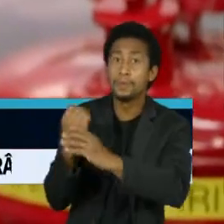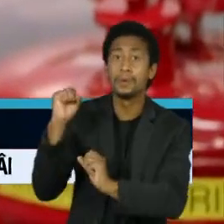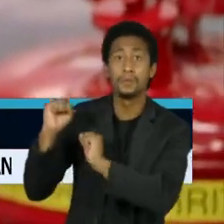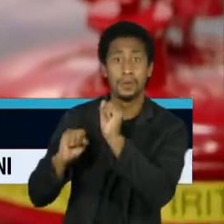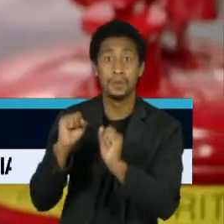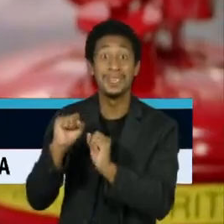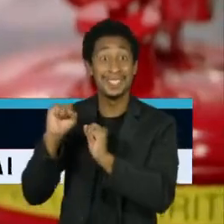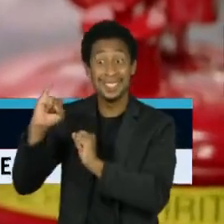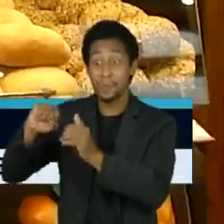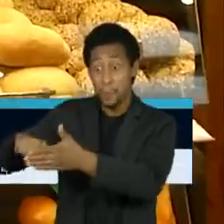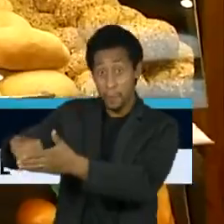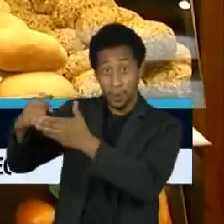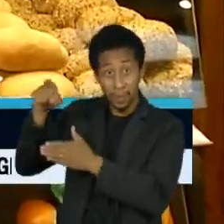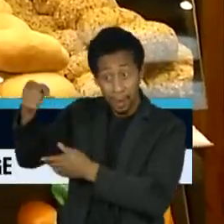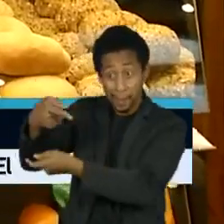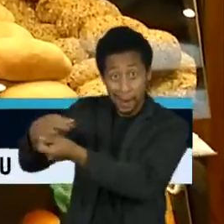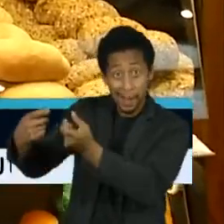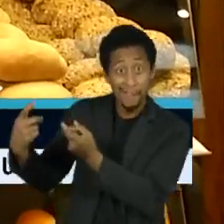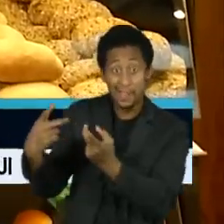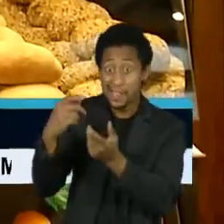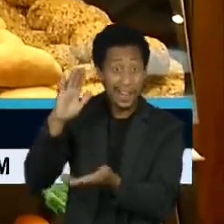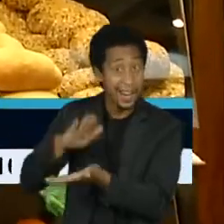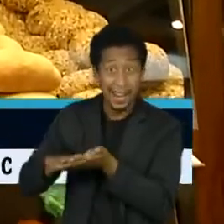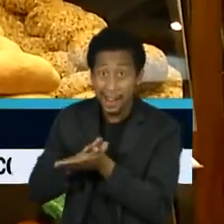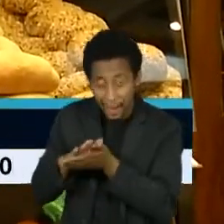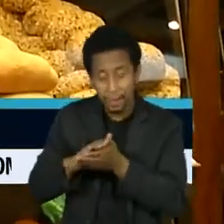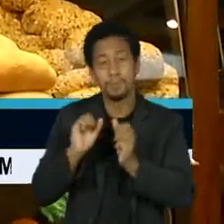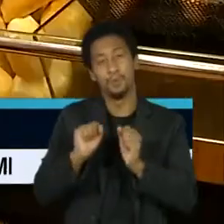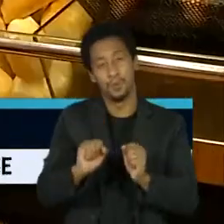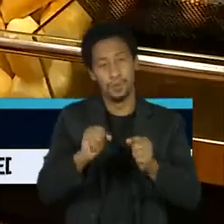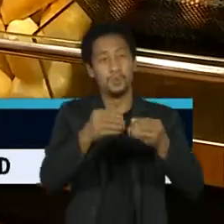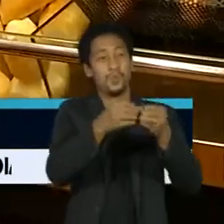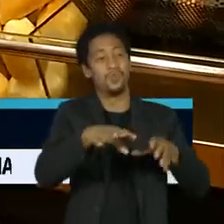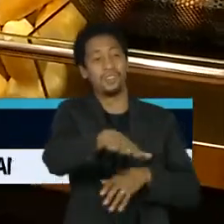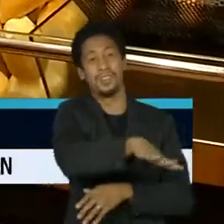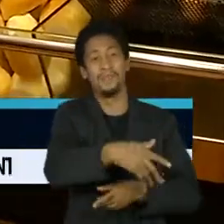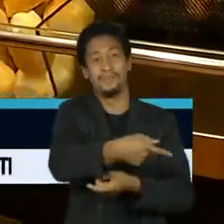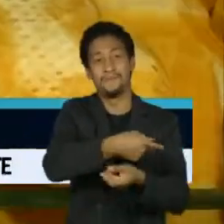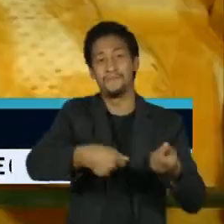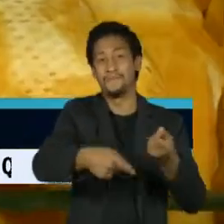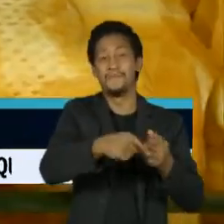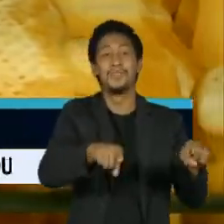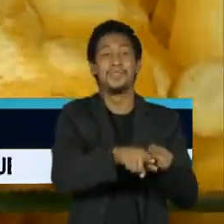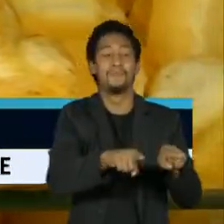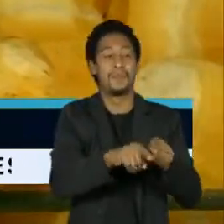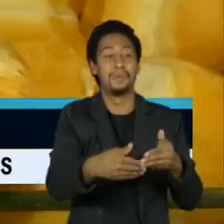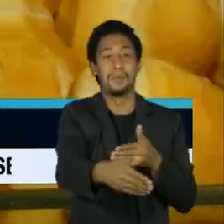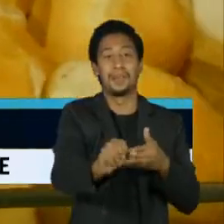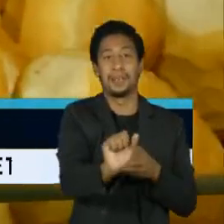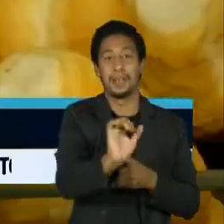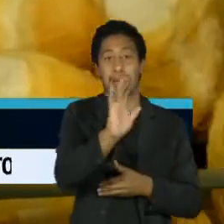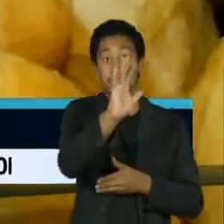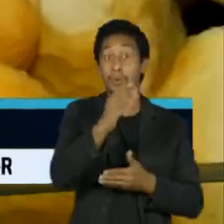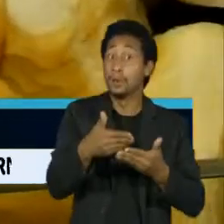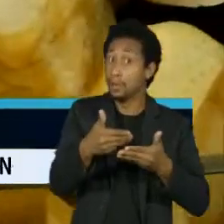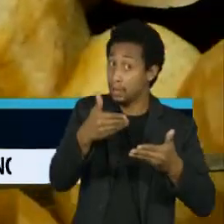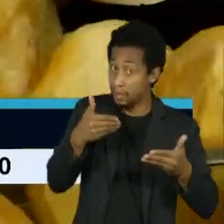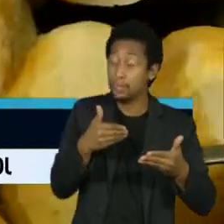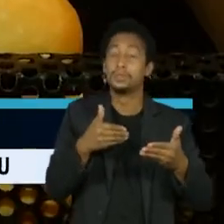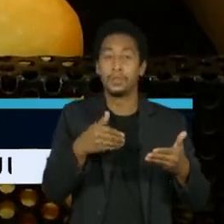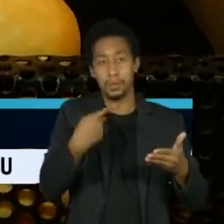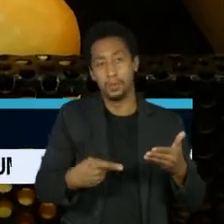preços mundialmente. Somadas a essas questões externas, o Brasil já vivia internamente um cenário de